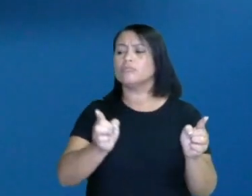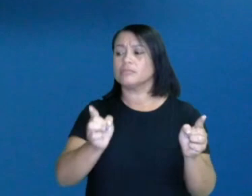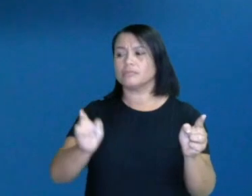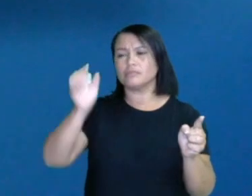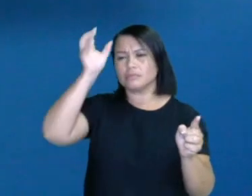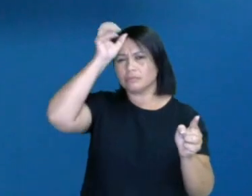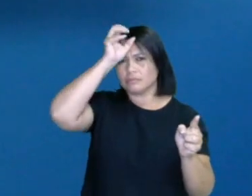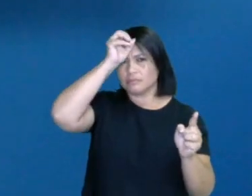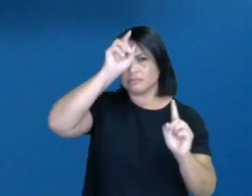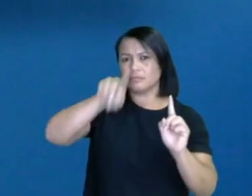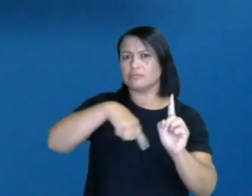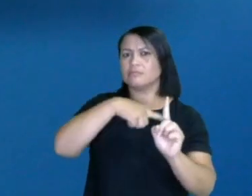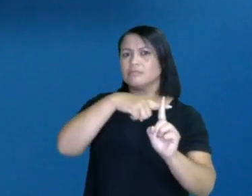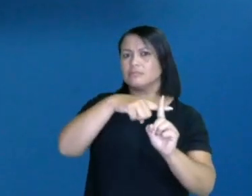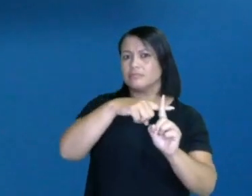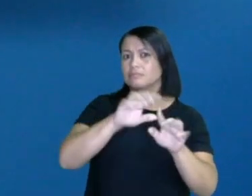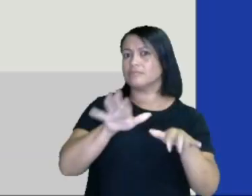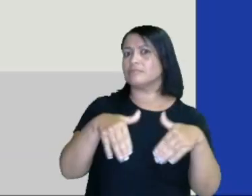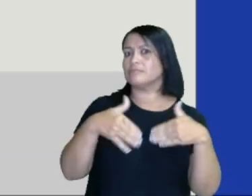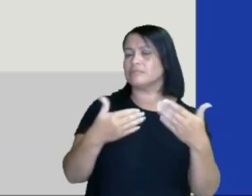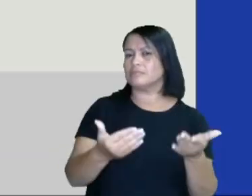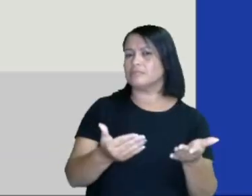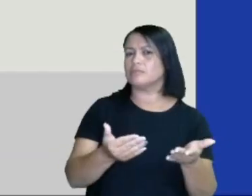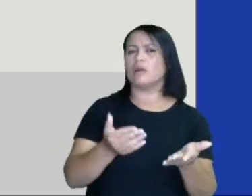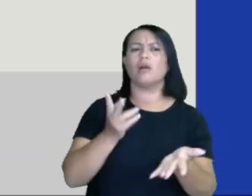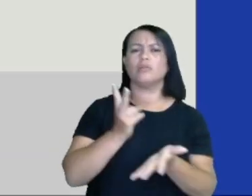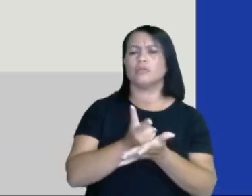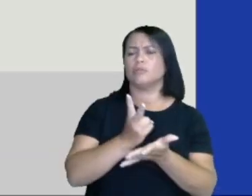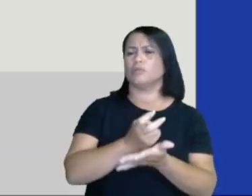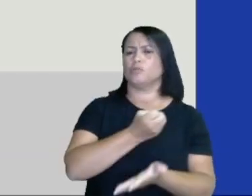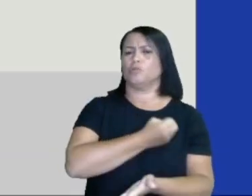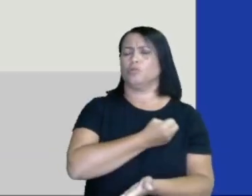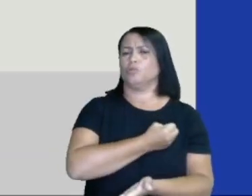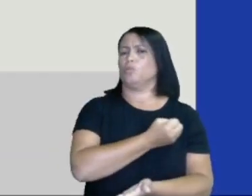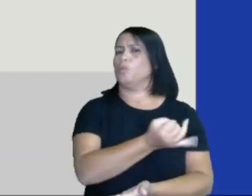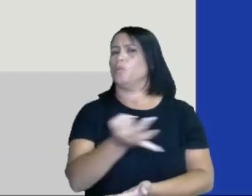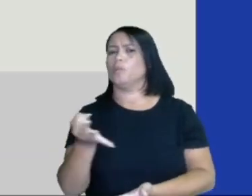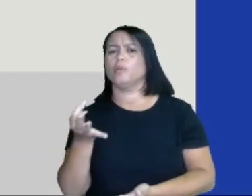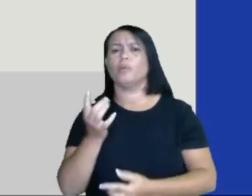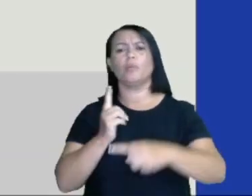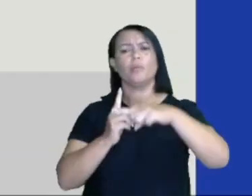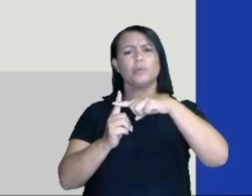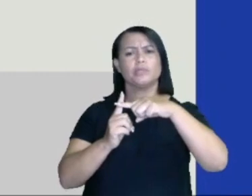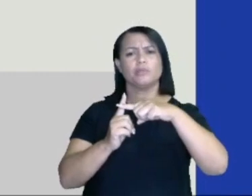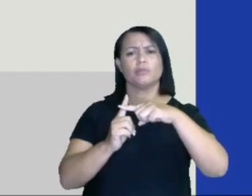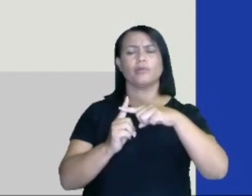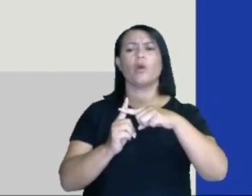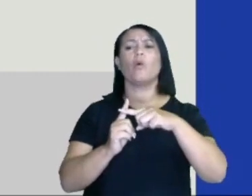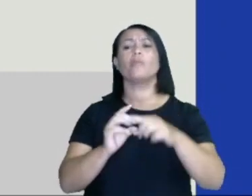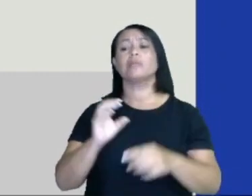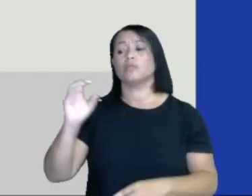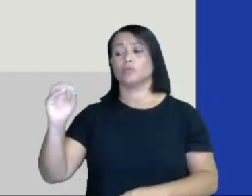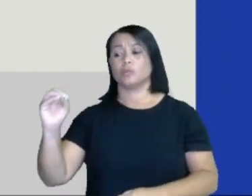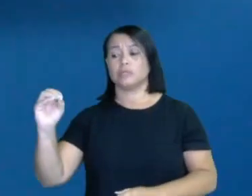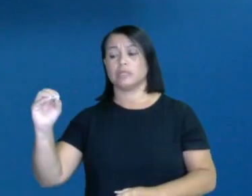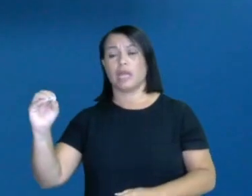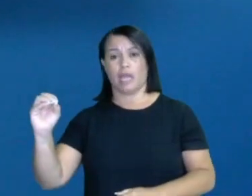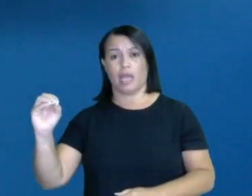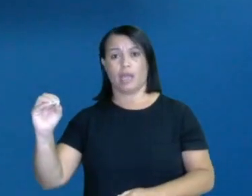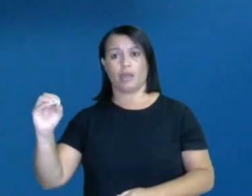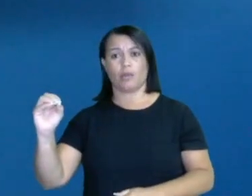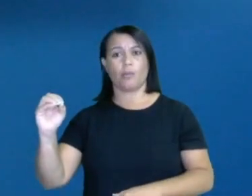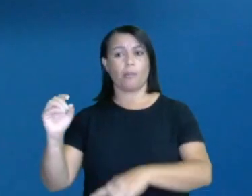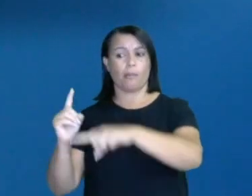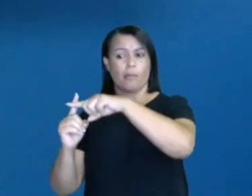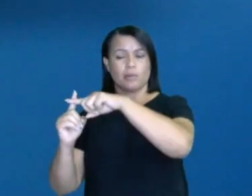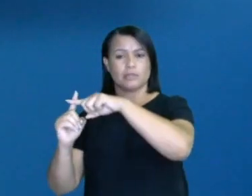números positivos. Então, todo o meu número positivo vai começar do meu zero à direita. Os negativos a gente